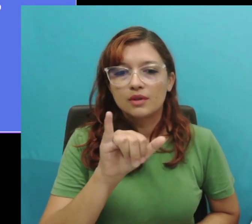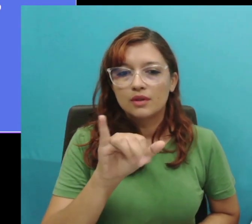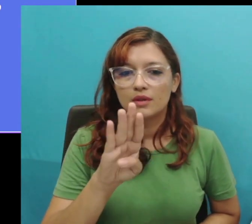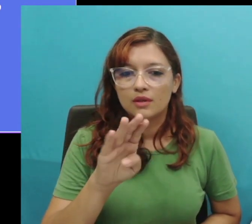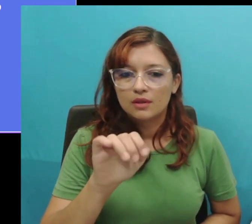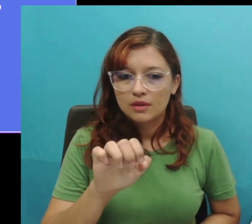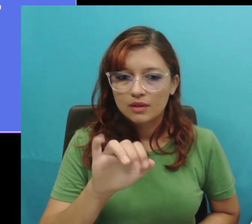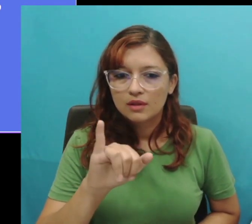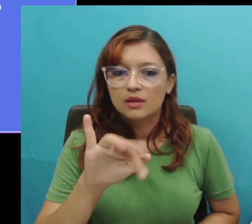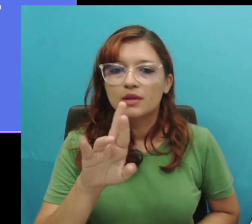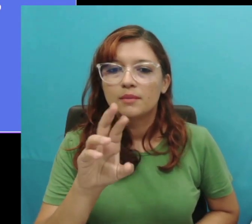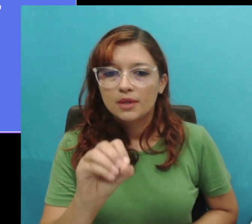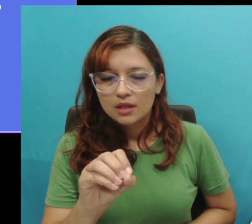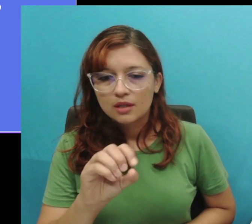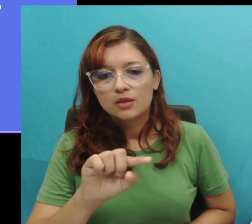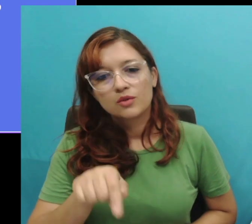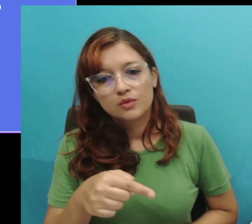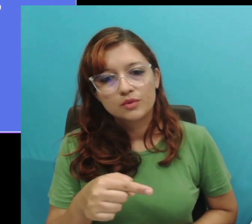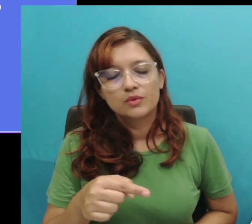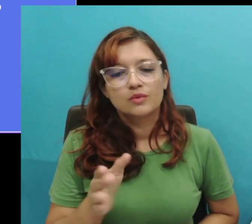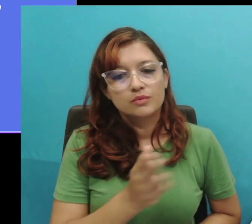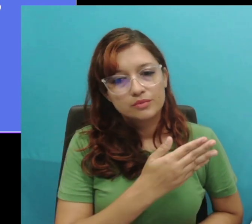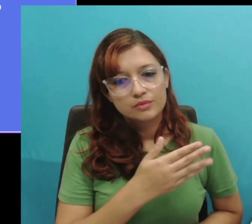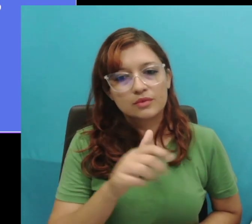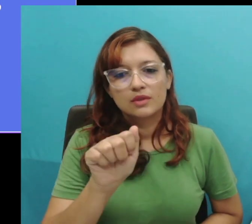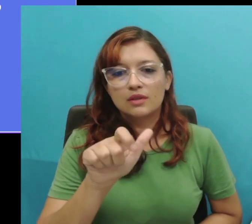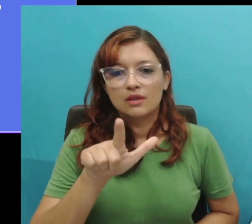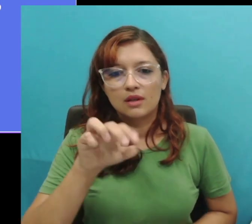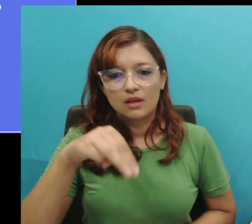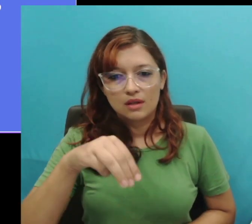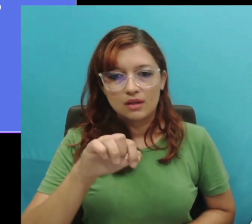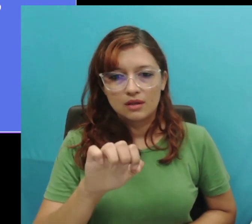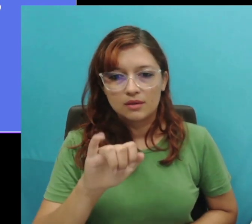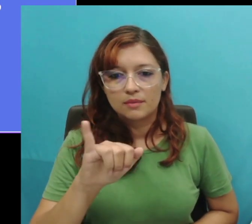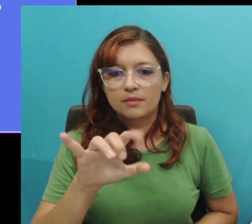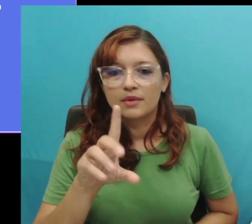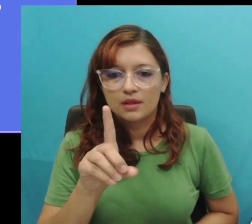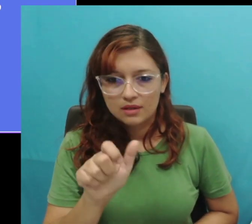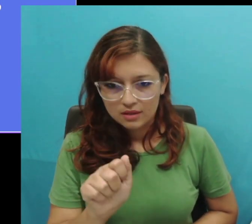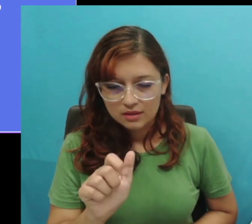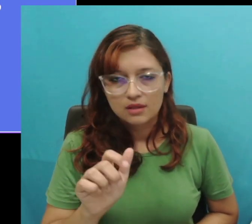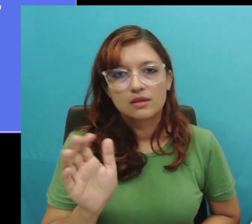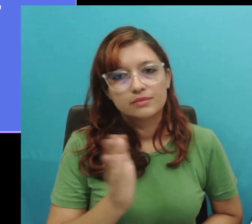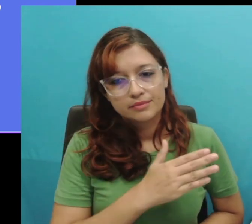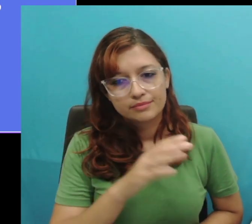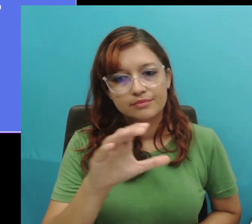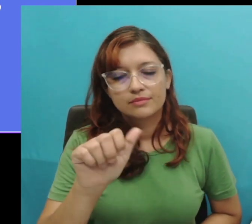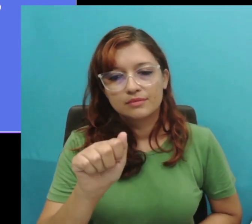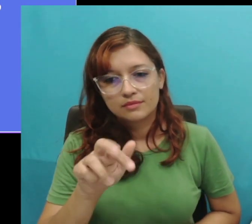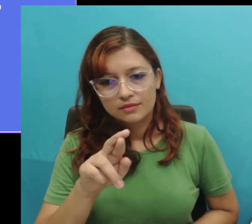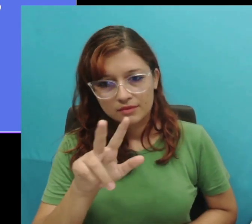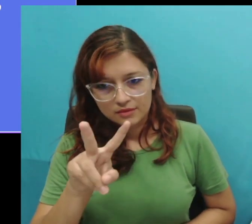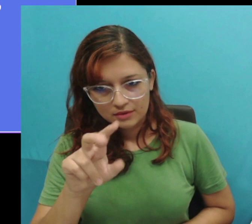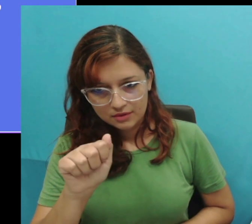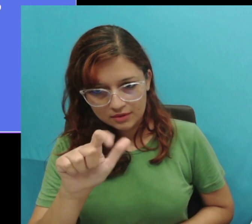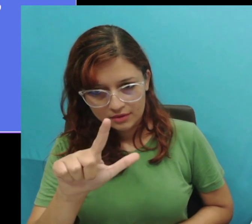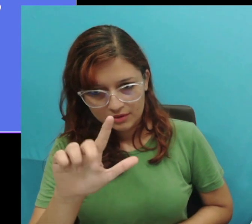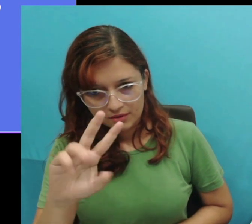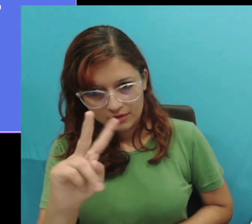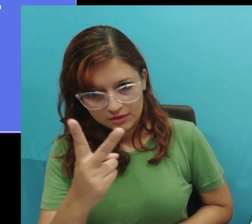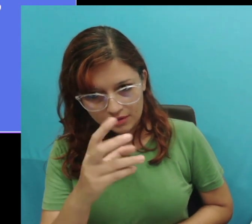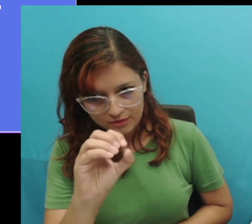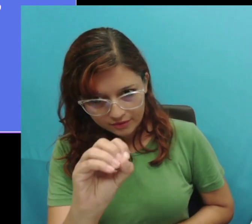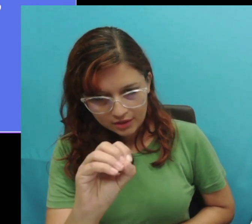médio e os autores Ribeiro, Almeida e Carvalho,